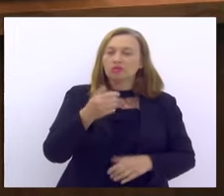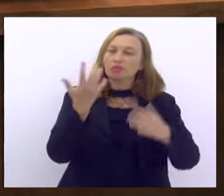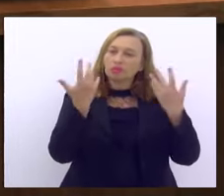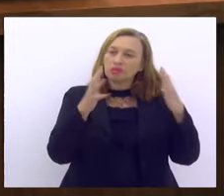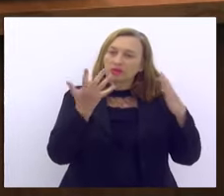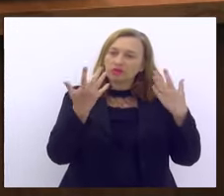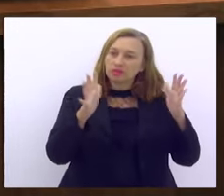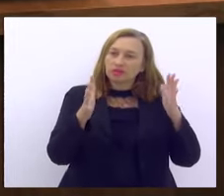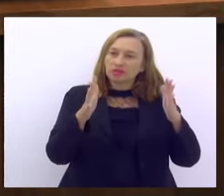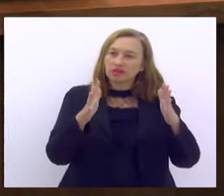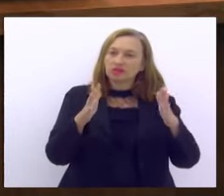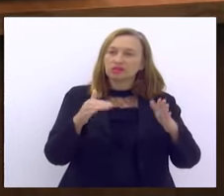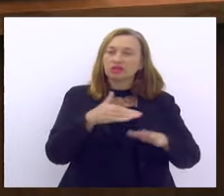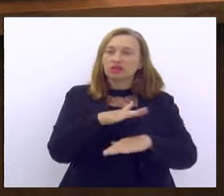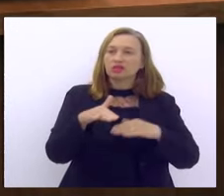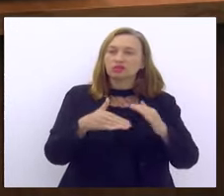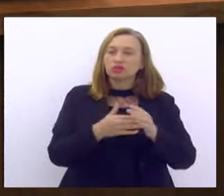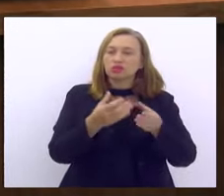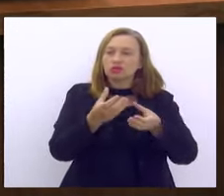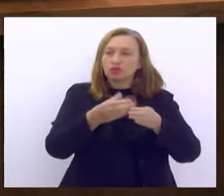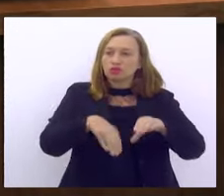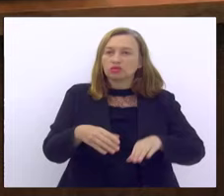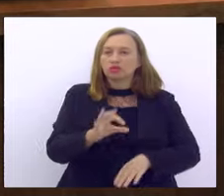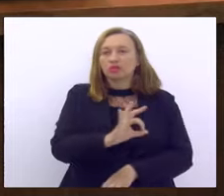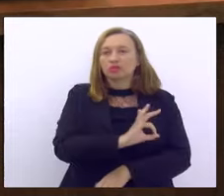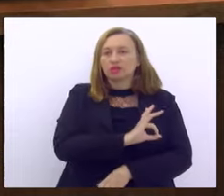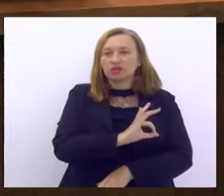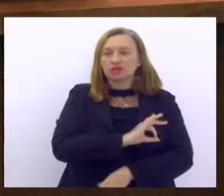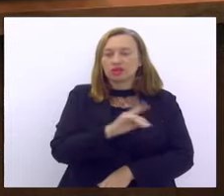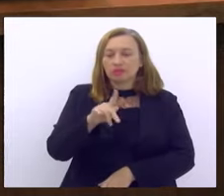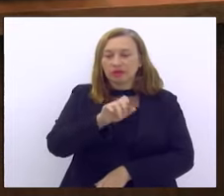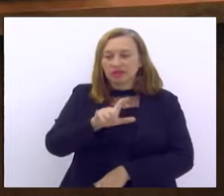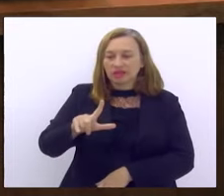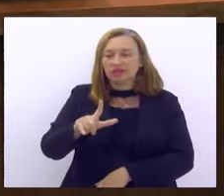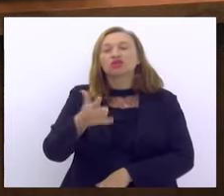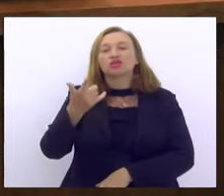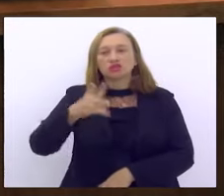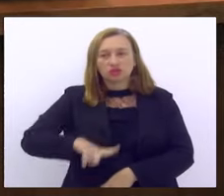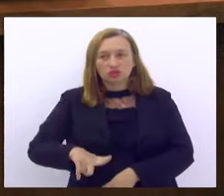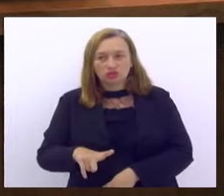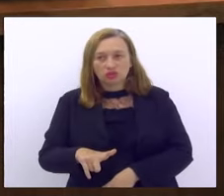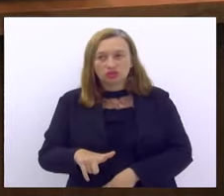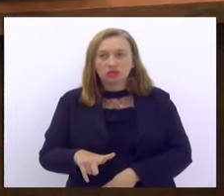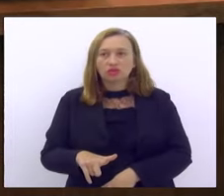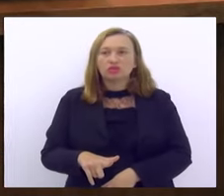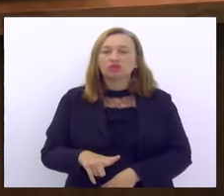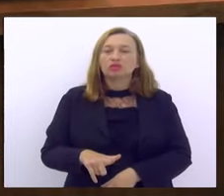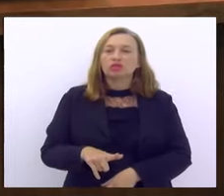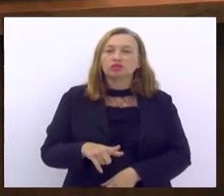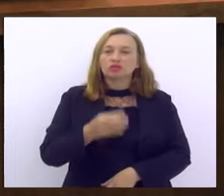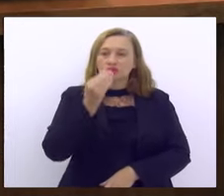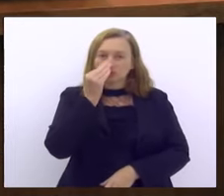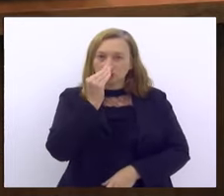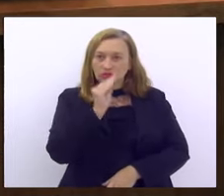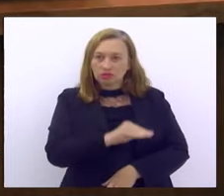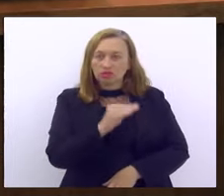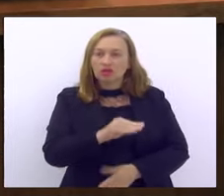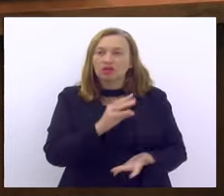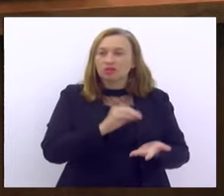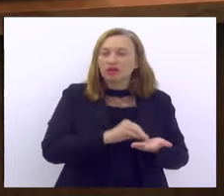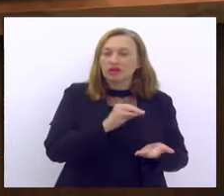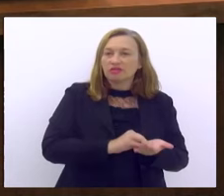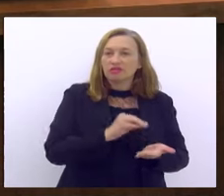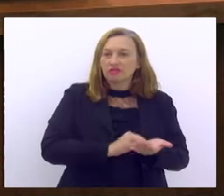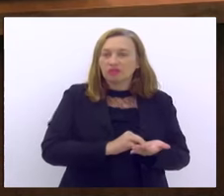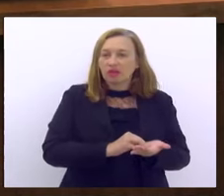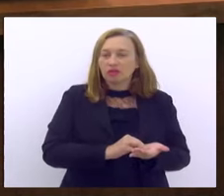saudar os bravos concursados da Polícia Penal, que mais uma vez estão sendo injustiçados pela falta de